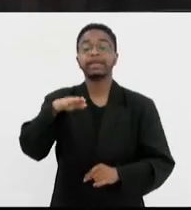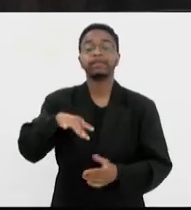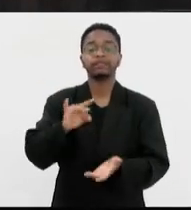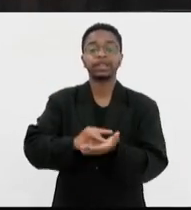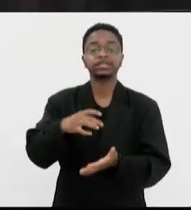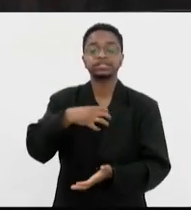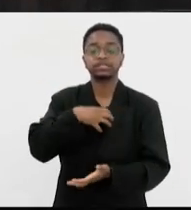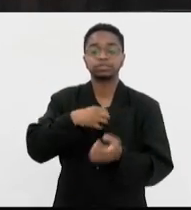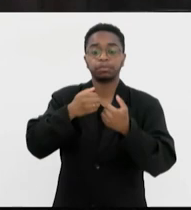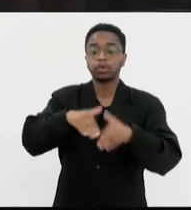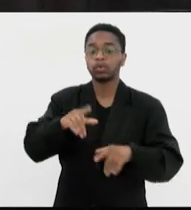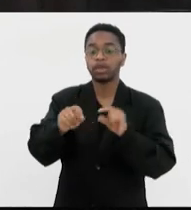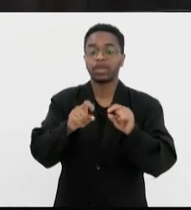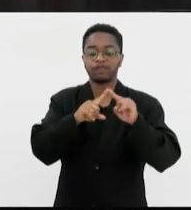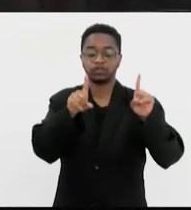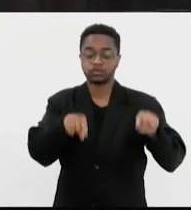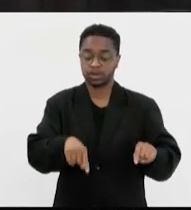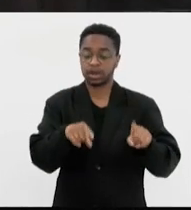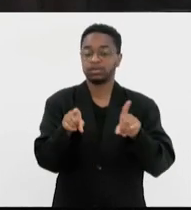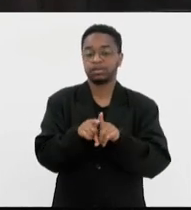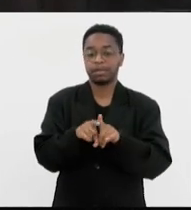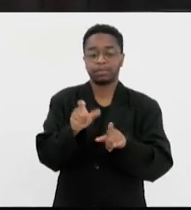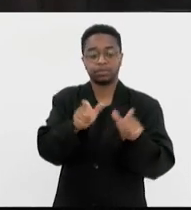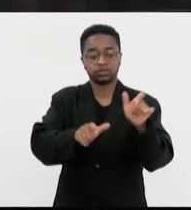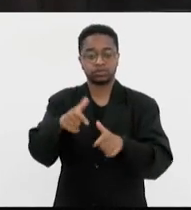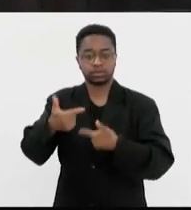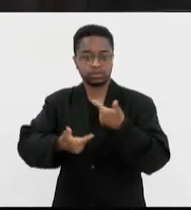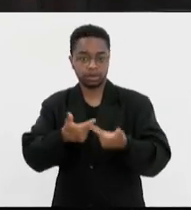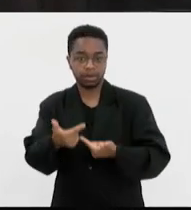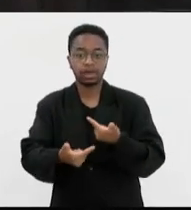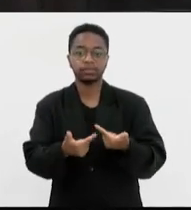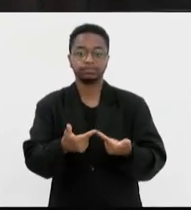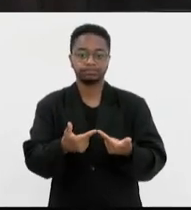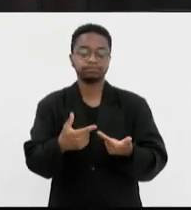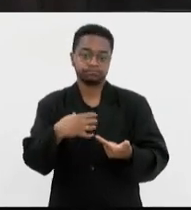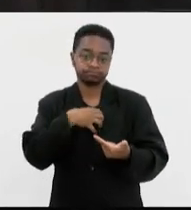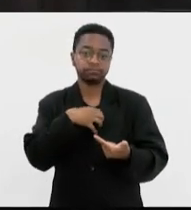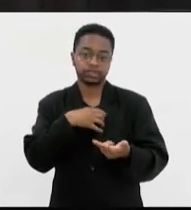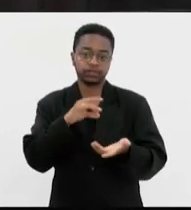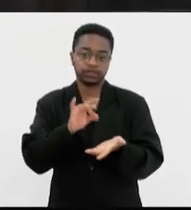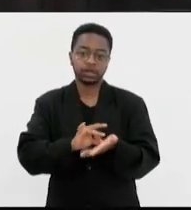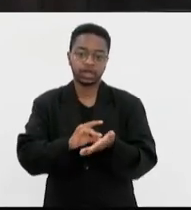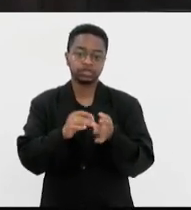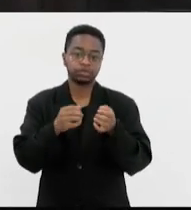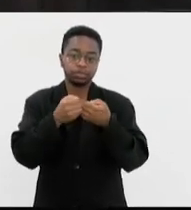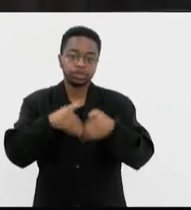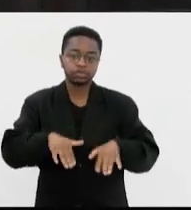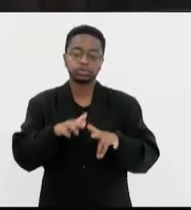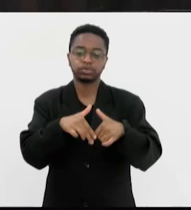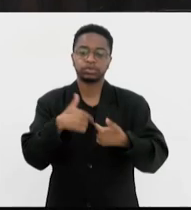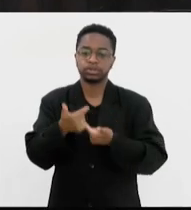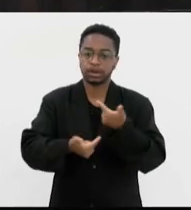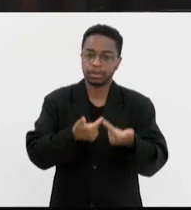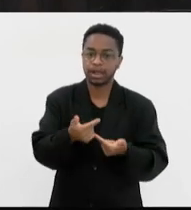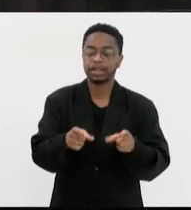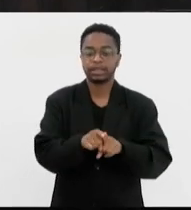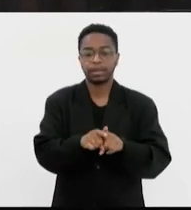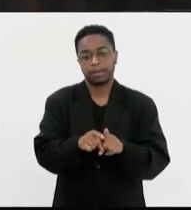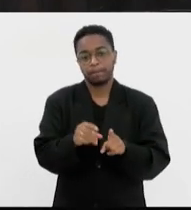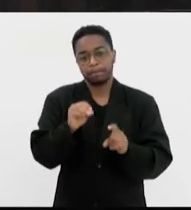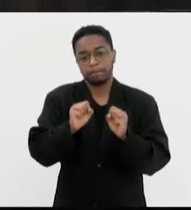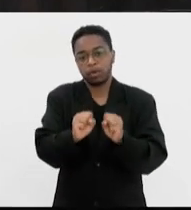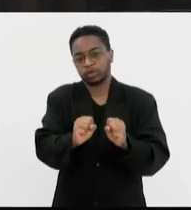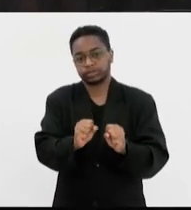ser o servidor, vai ser o trabalhador, vai sentir a carestia dos produtos, o servidor possa ficar sem